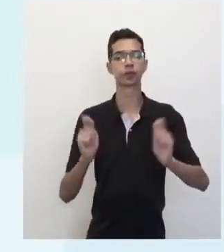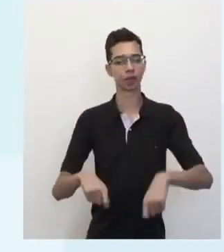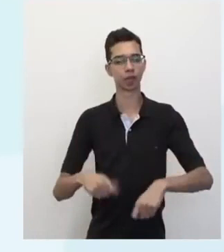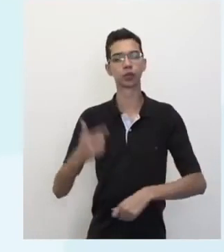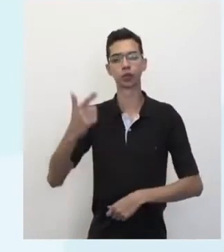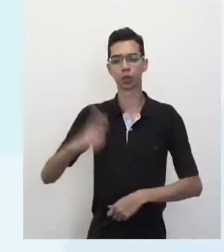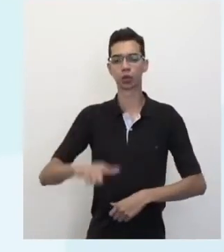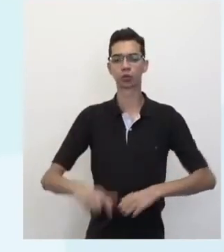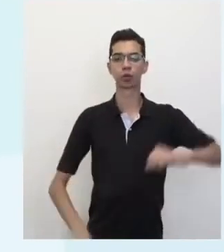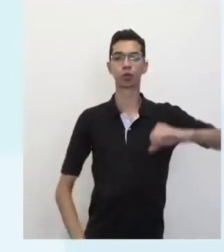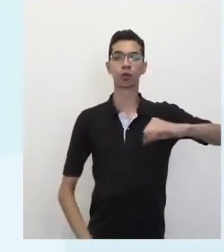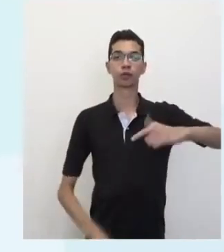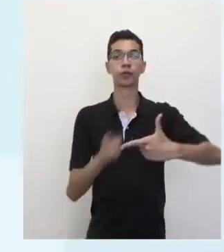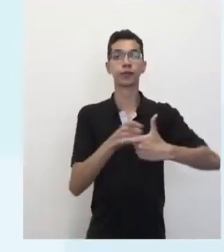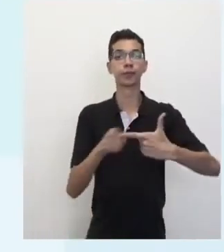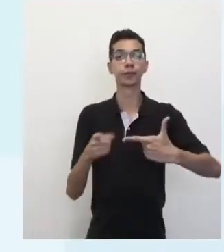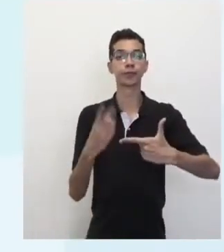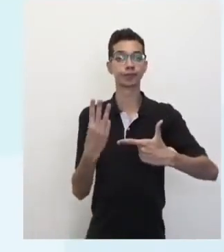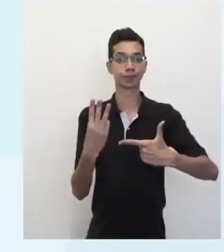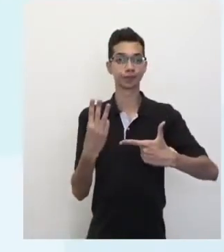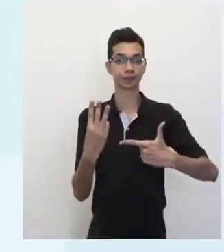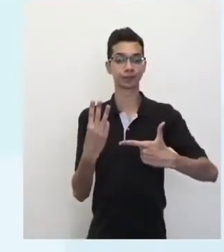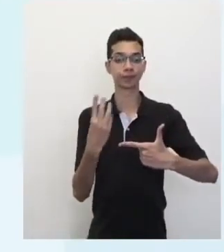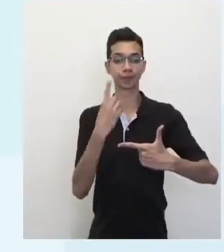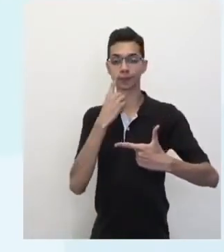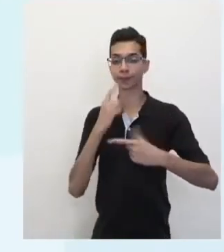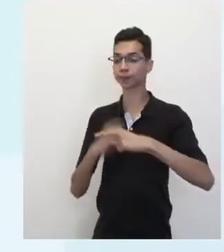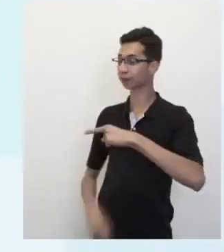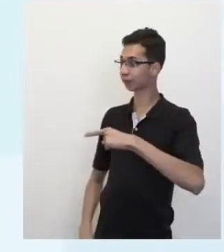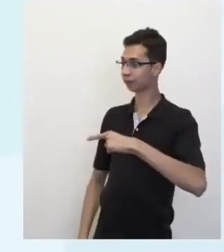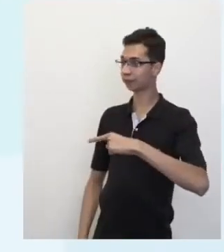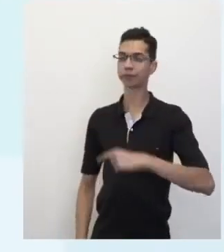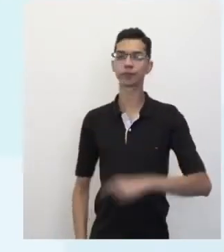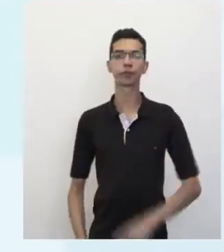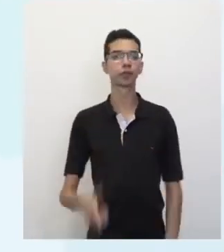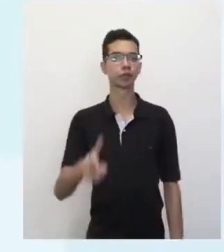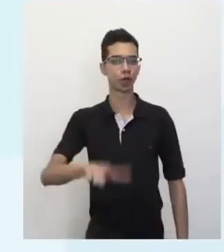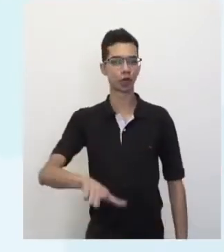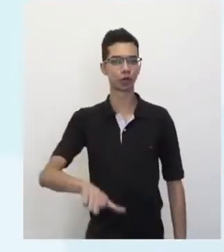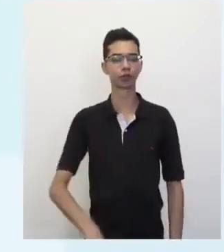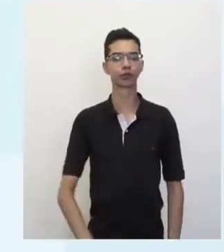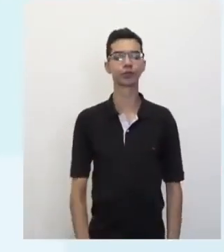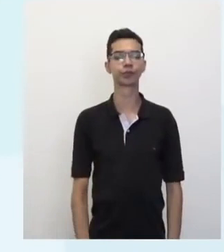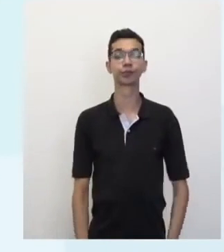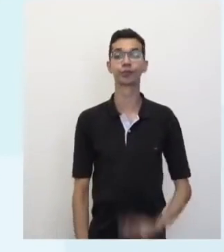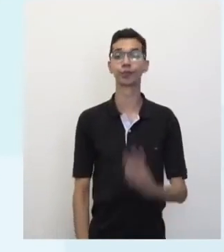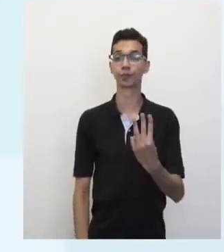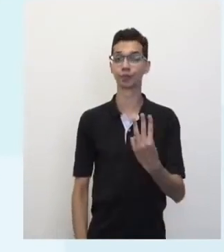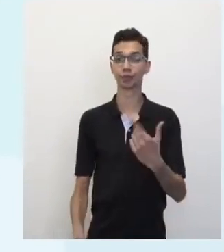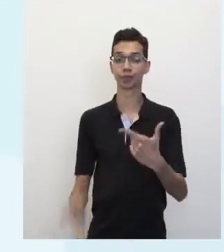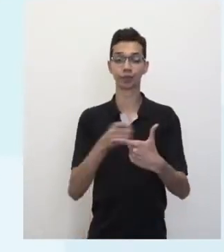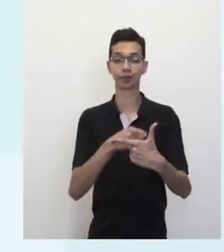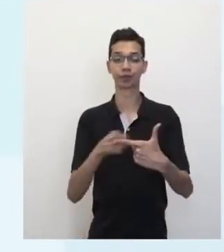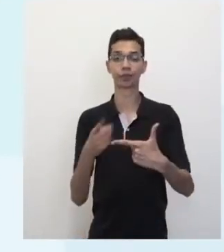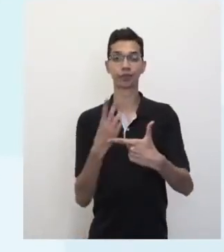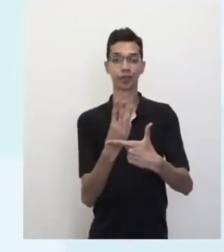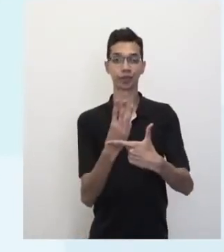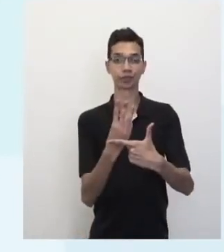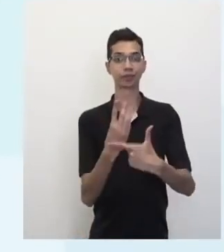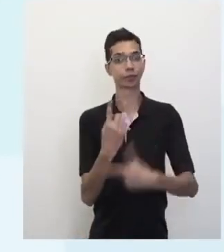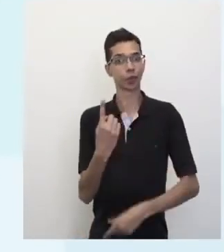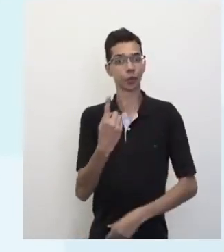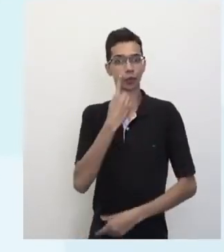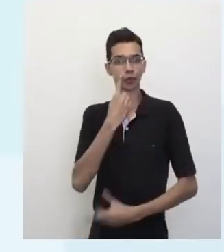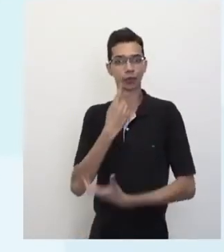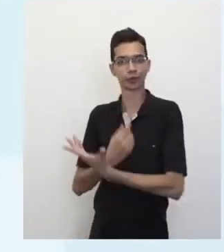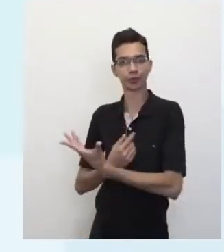9. Depois divide por 3 de novo, ó, que vai dar 3. Que divide por 3, que vai dar 1. Bom, eu já